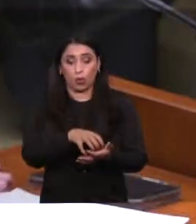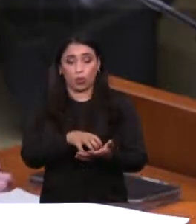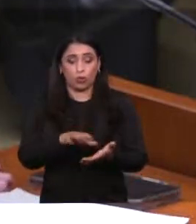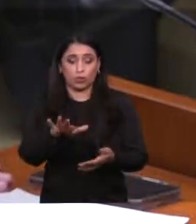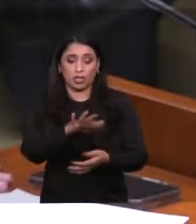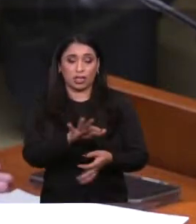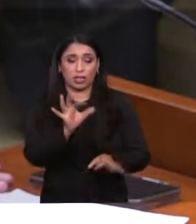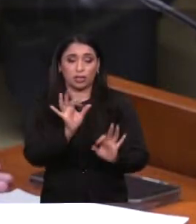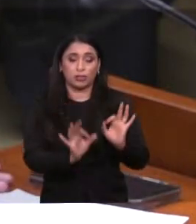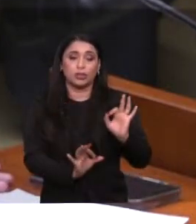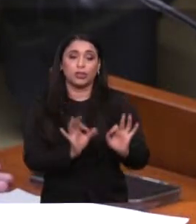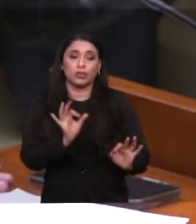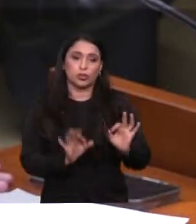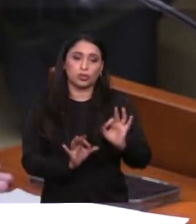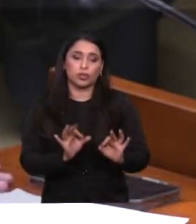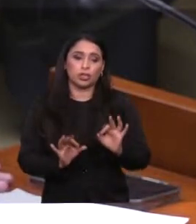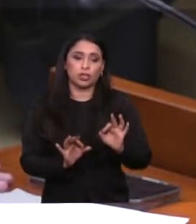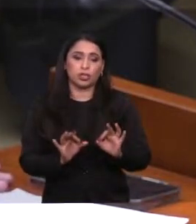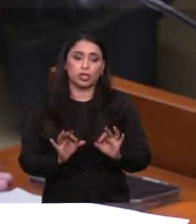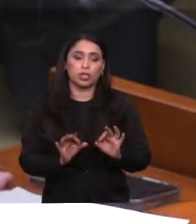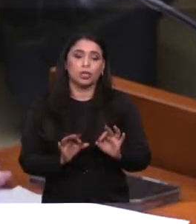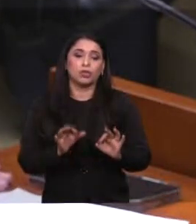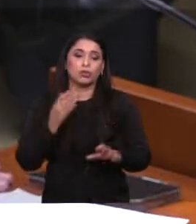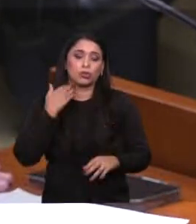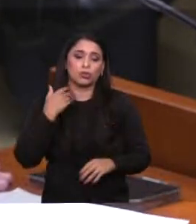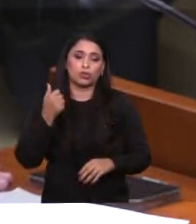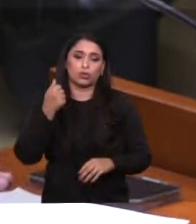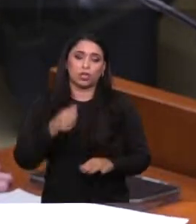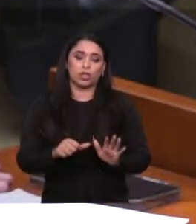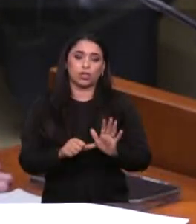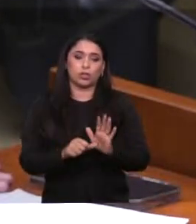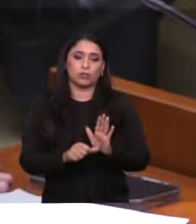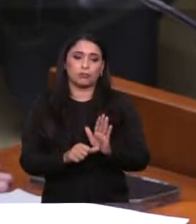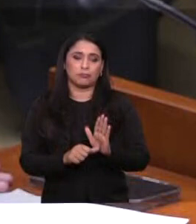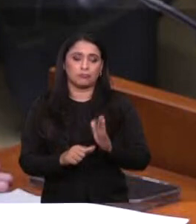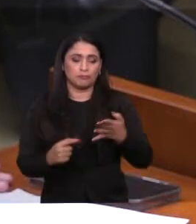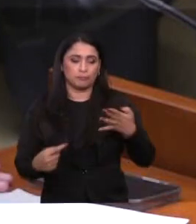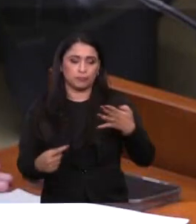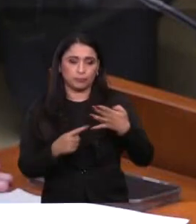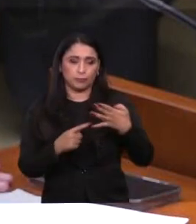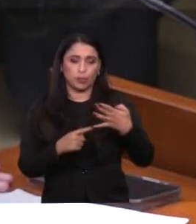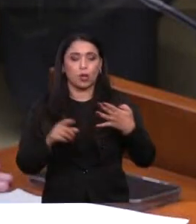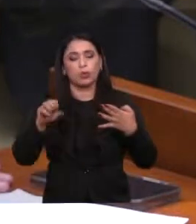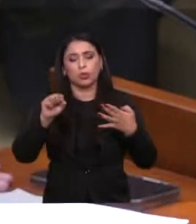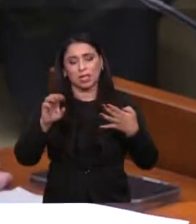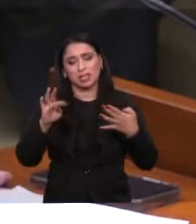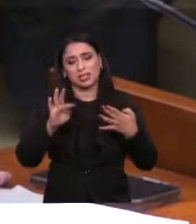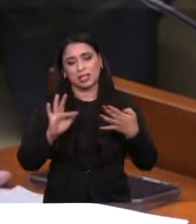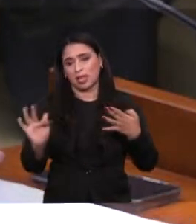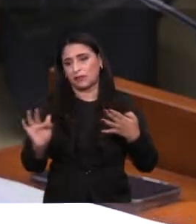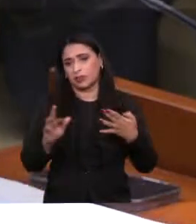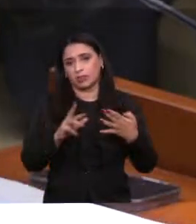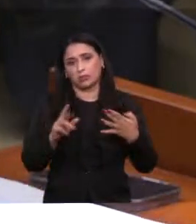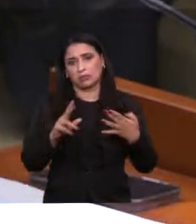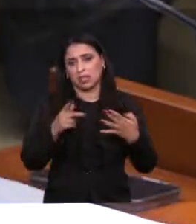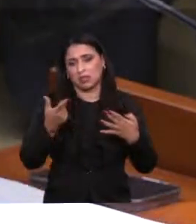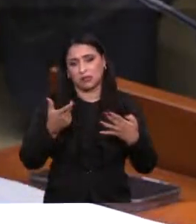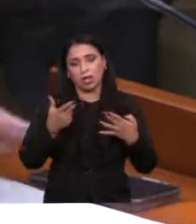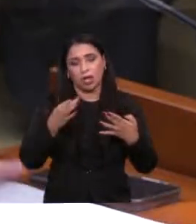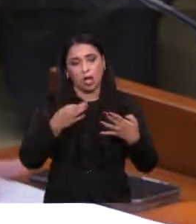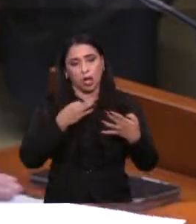jurisdicional dentro do próprio juiz de primeiro grau. O Supremo Tribunal Federal tinha que ter sido ouvido, não foi.